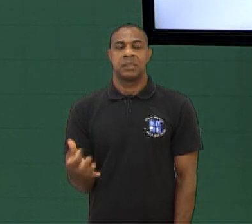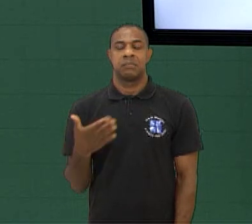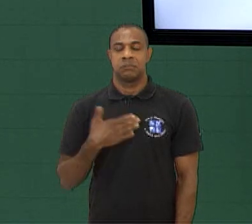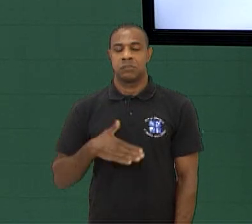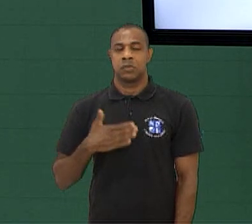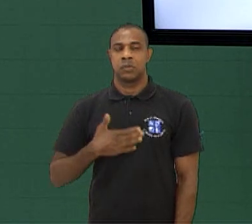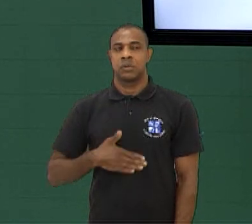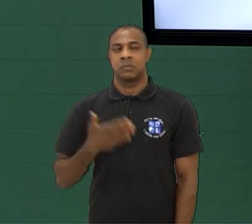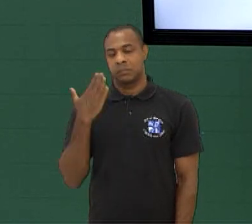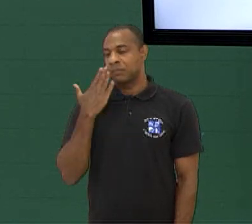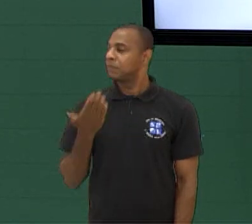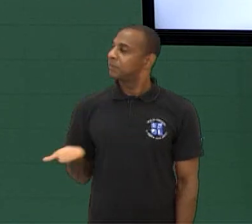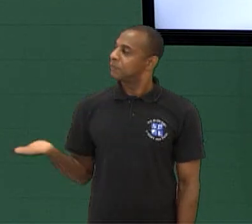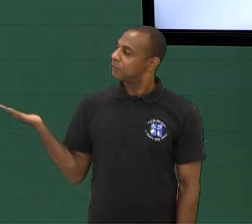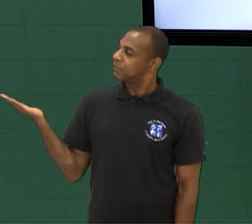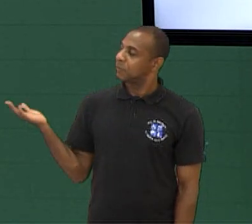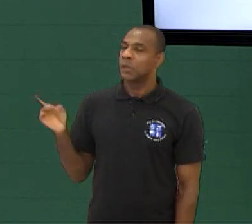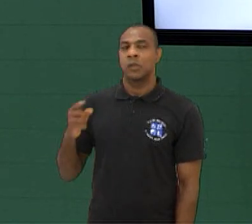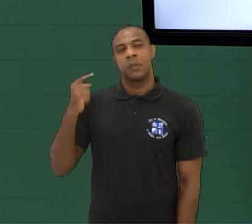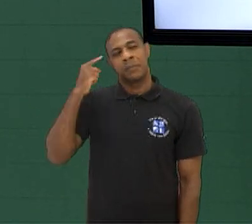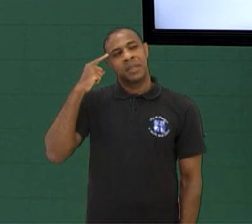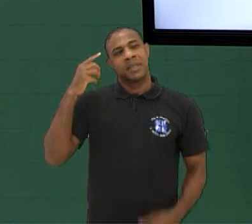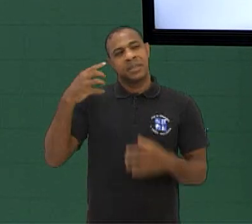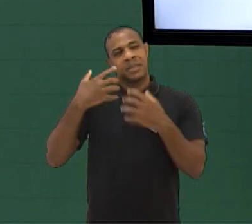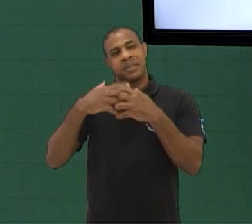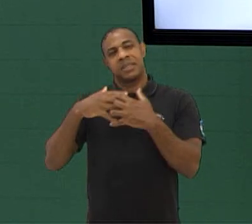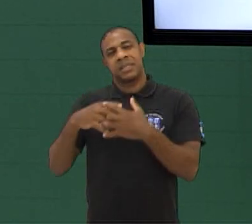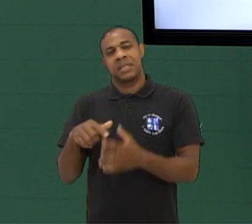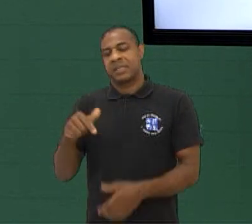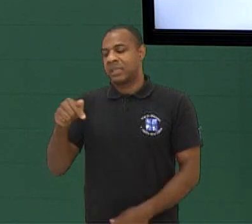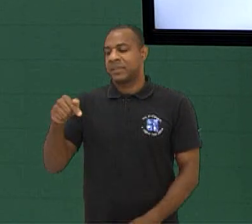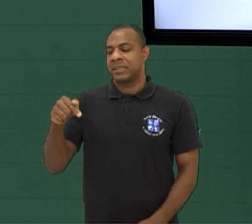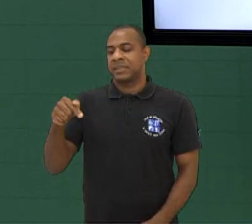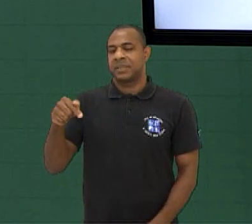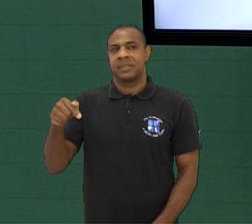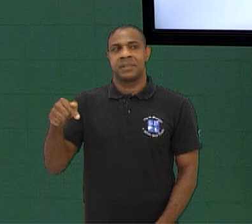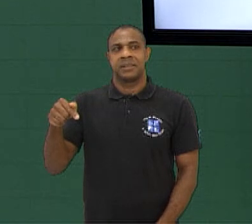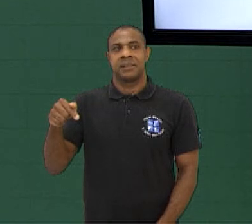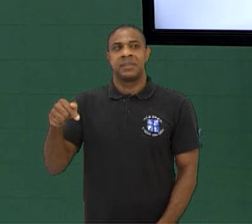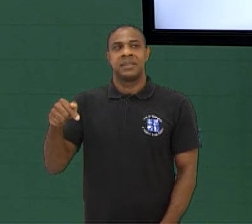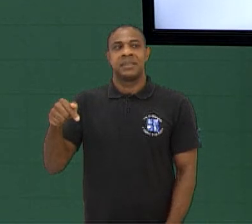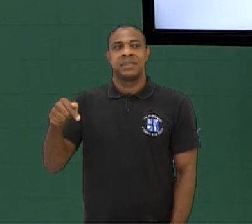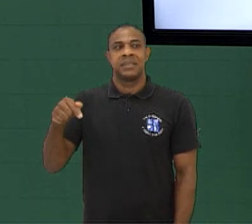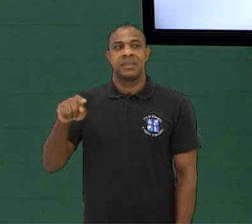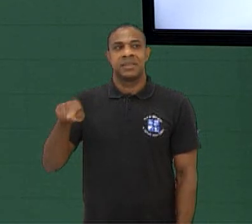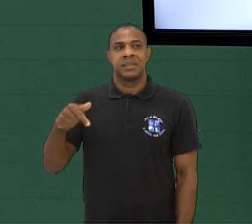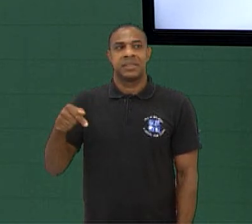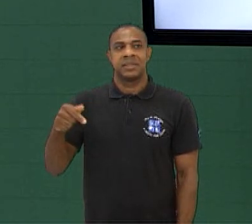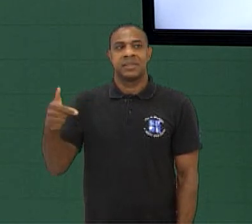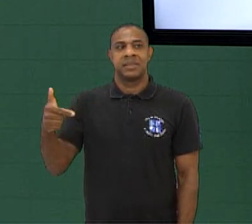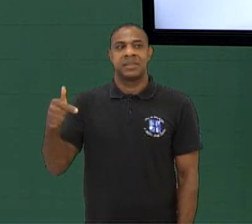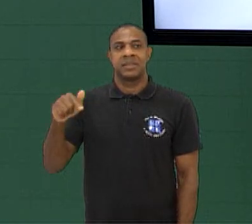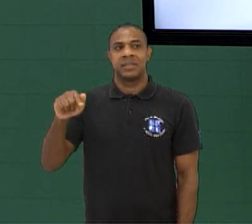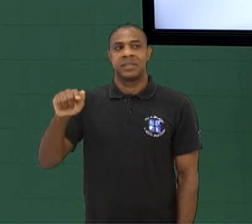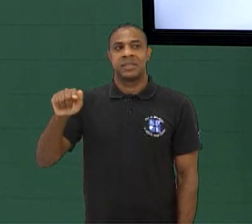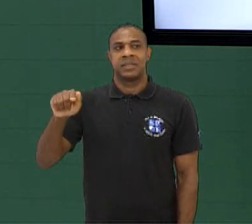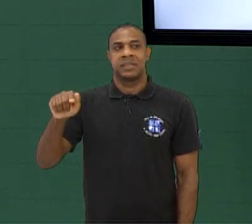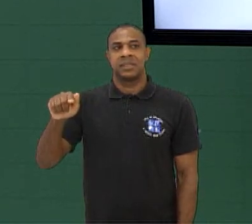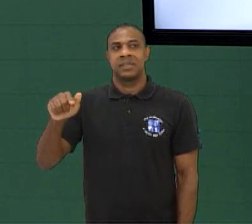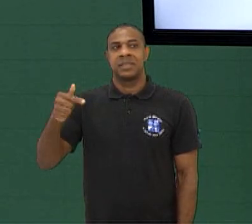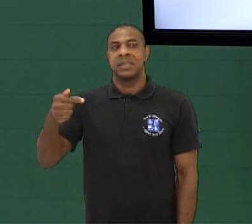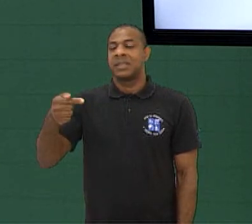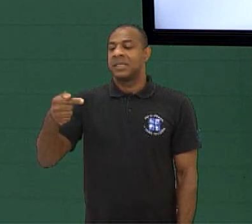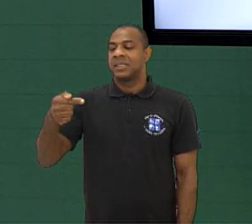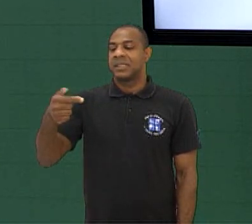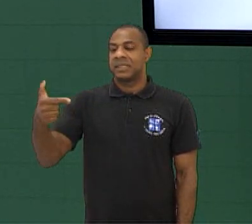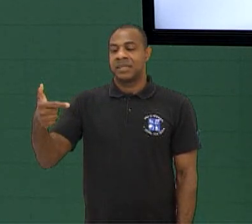Tranquilo? 7,2, é só pensar, 72 dividido por 12, né? Porque a gente equilibra, dá 6. Esse zero aqui a gente